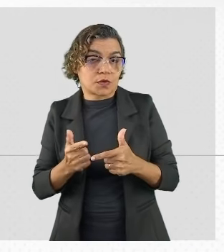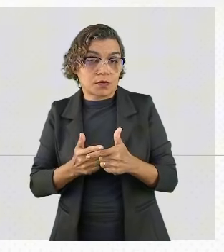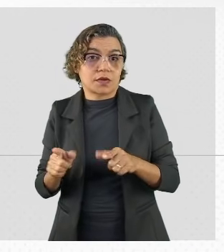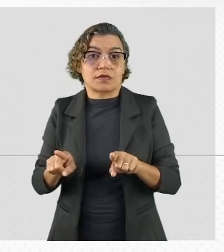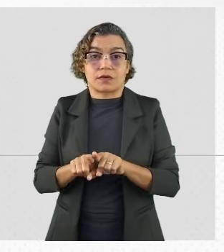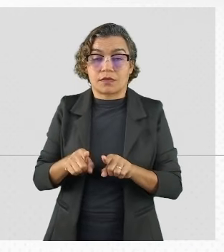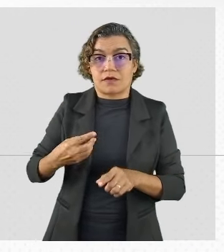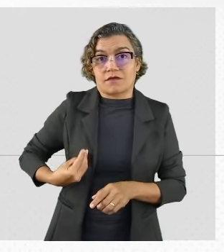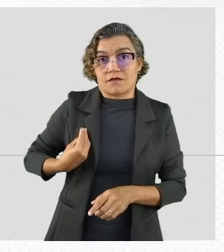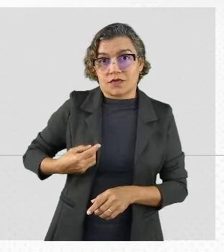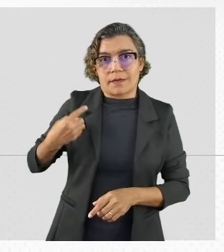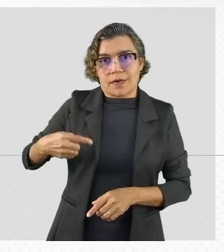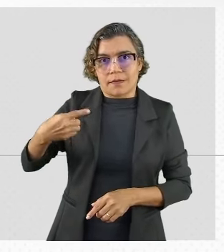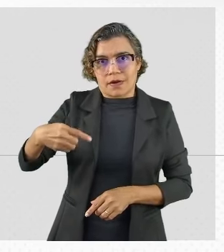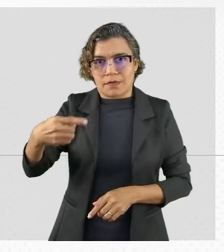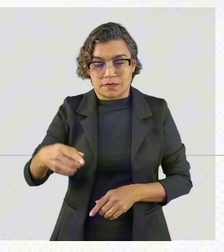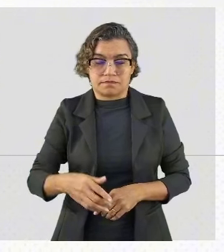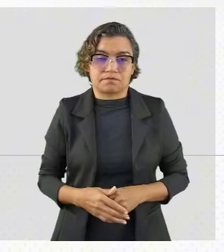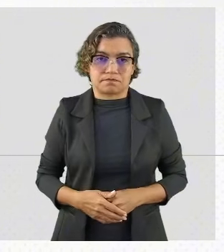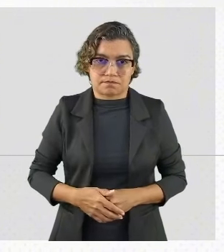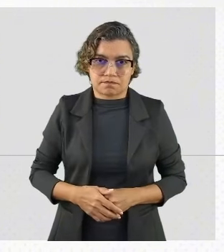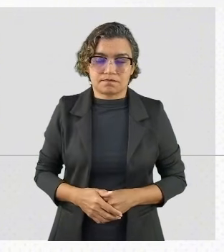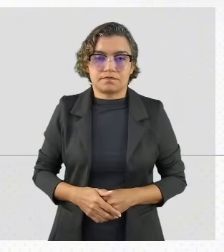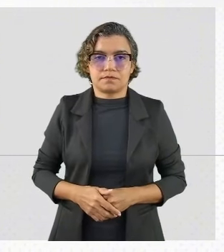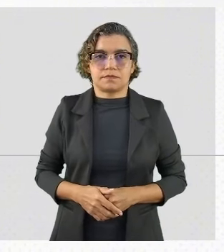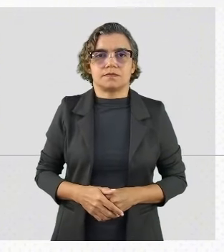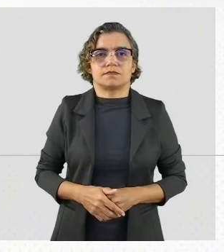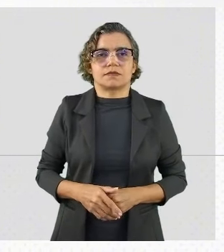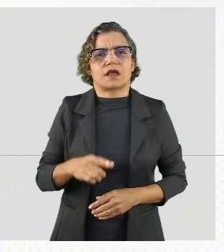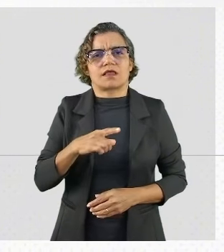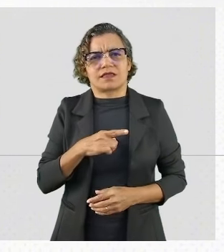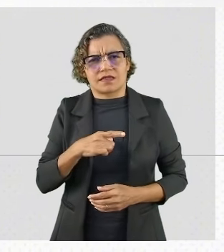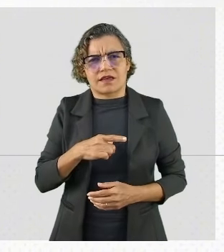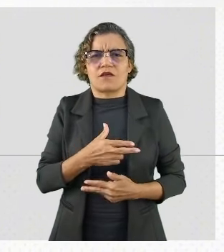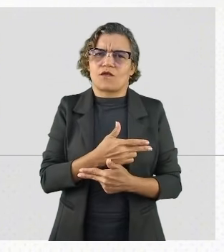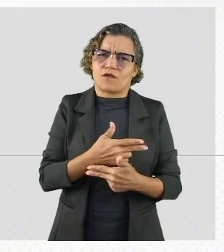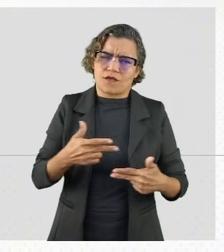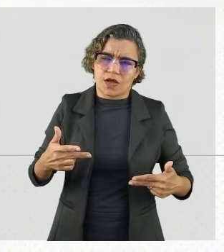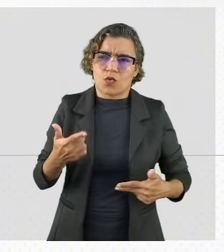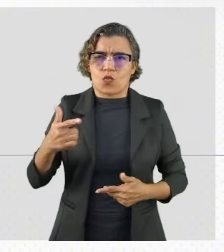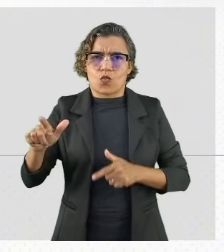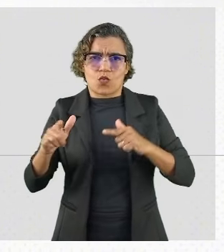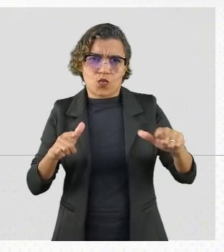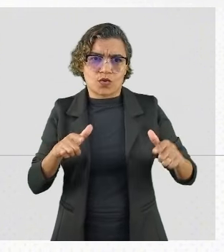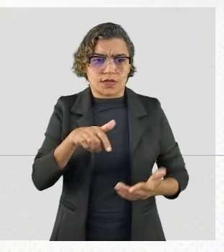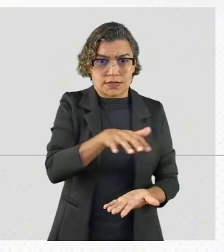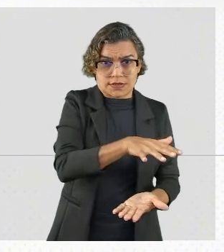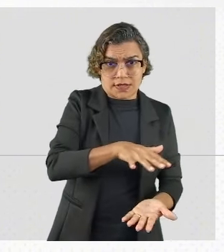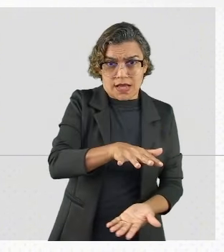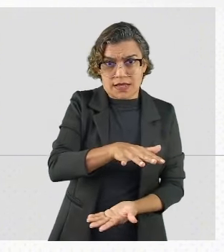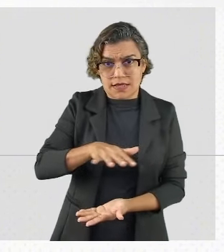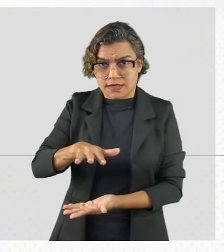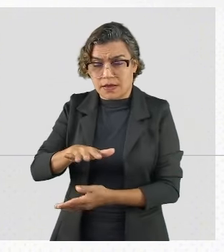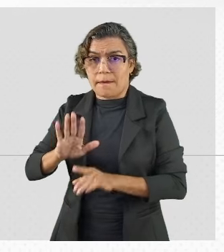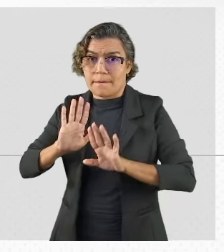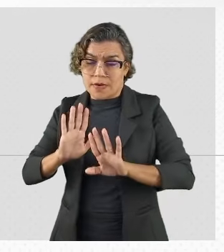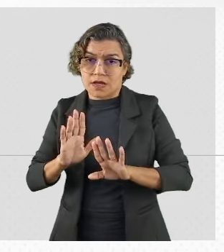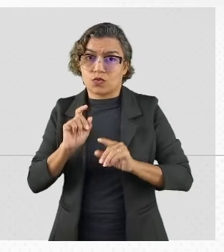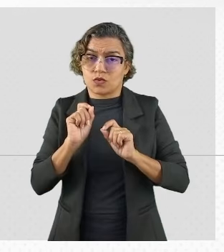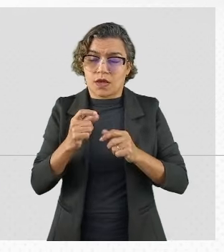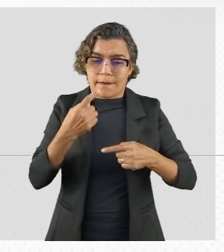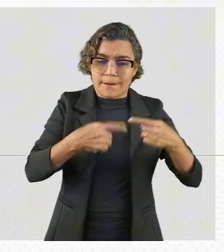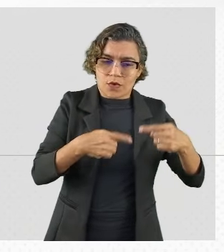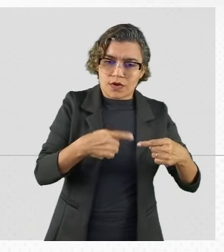vida cotidiana, né? Então, temos várias outras áreas também na filosofia, mas, por exemplo, a política,